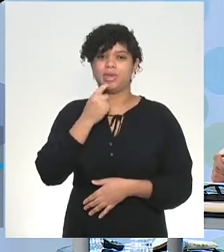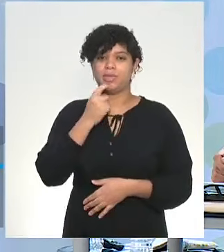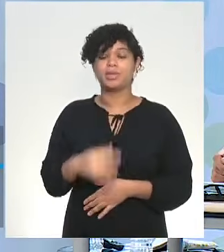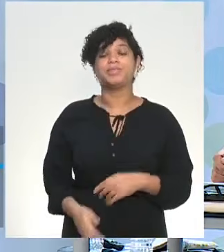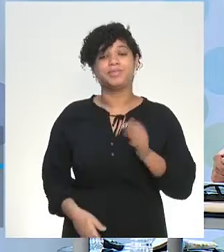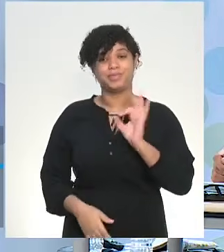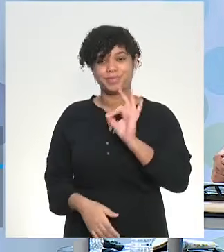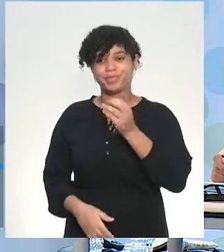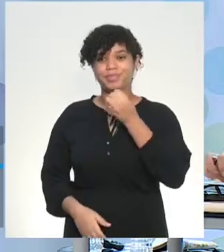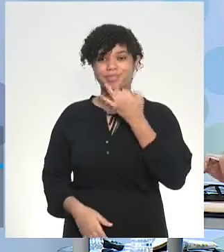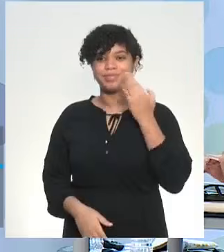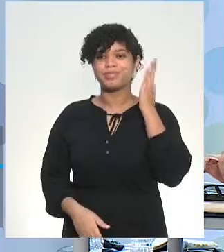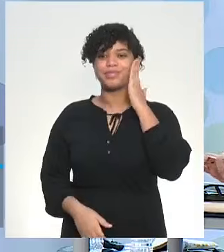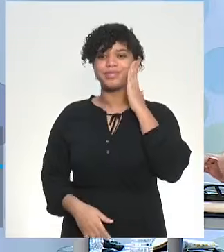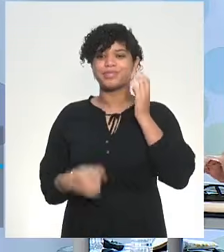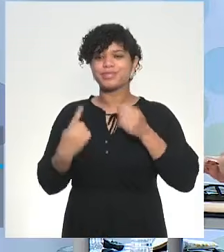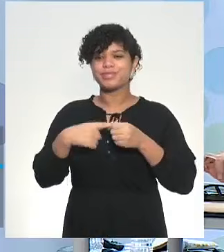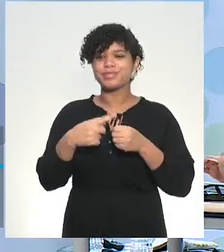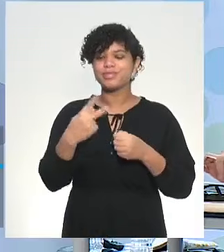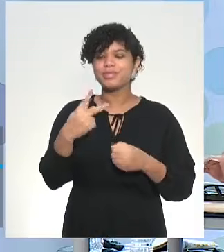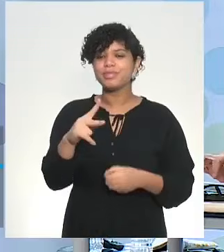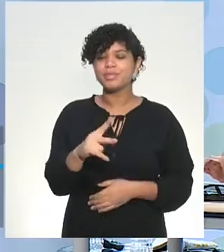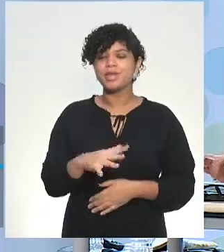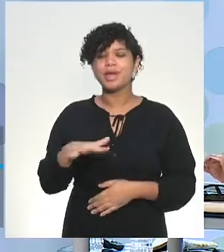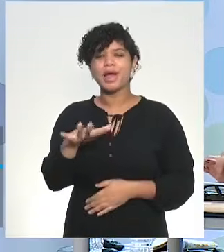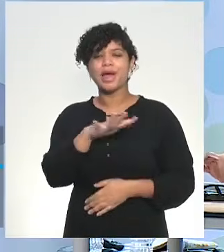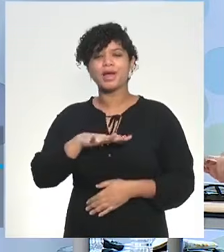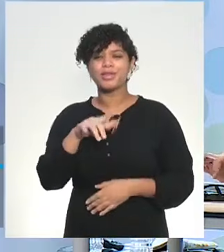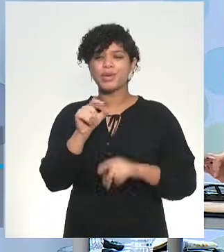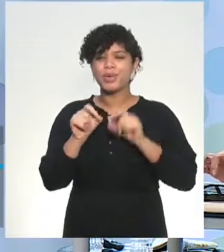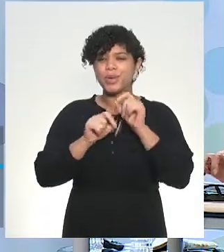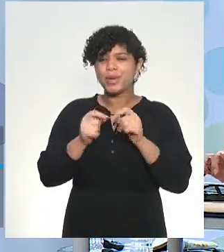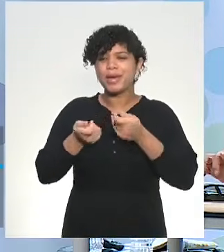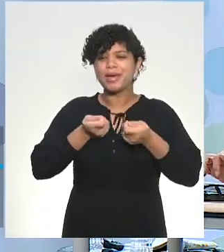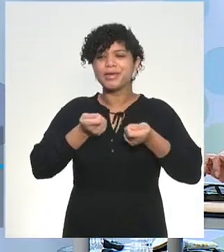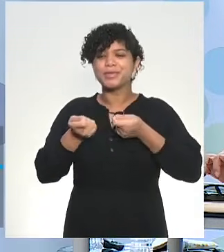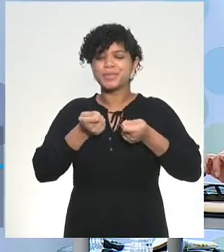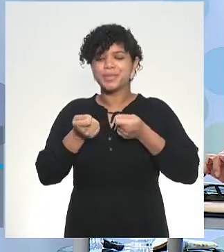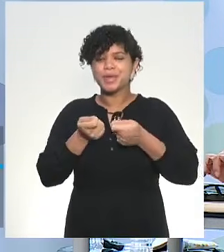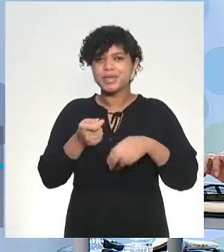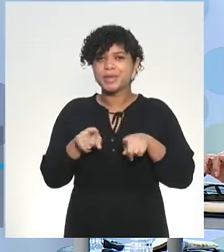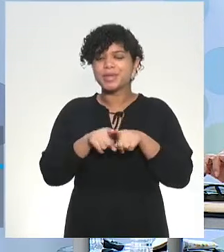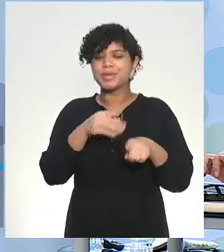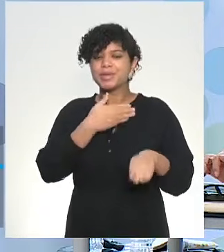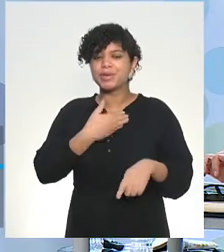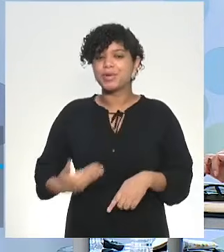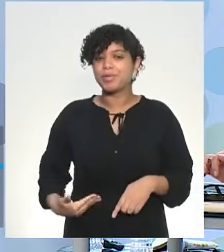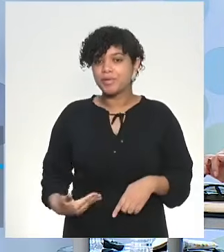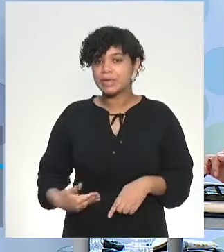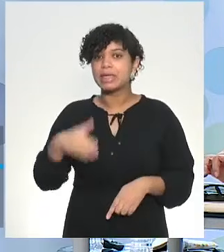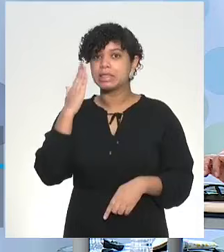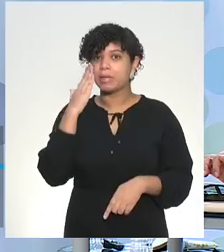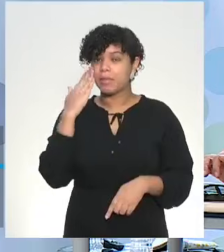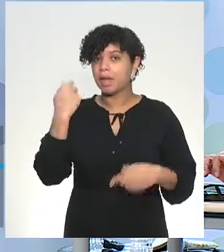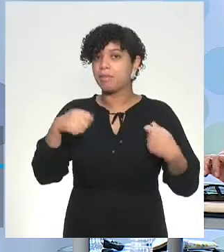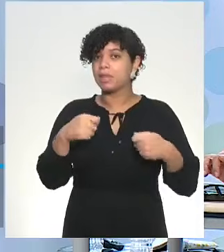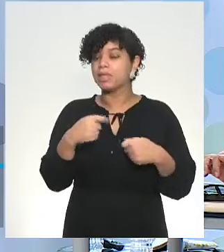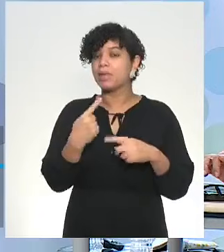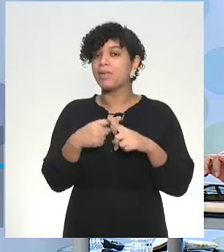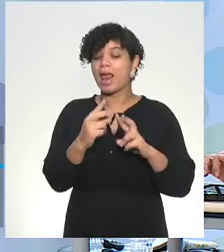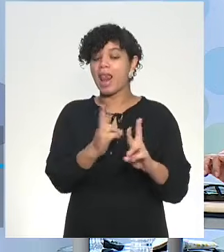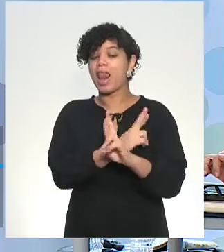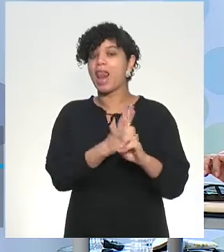a sua cidade, com a sua região administrativa, a sua região de governo é importante, né, por causa da relação aí que se